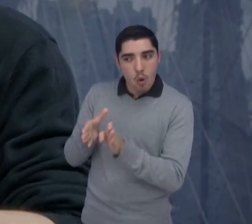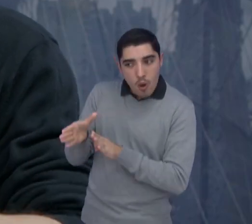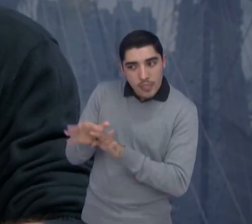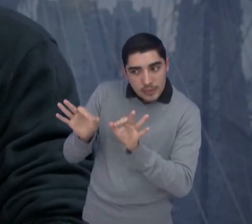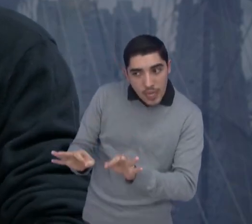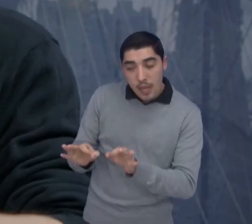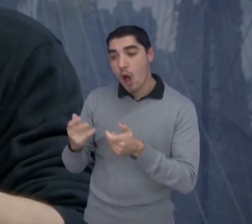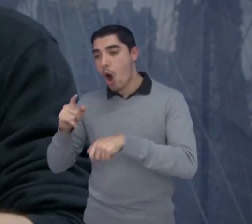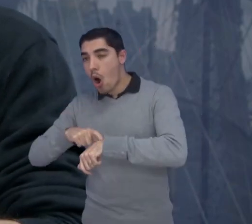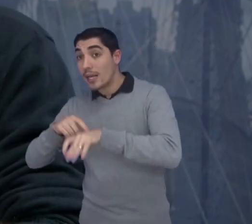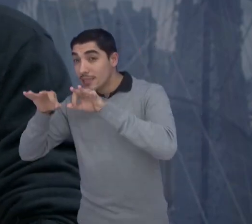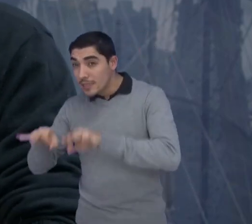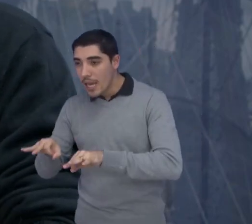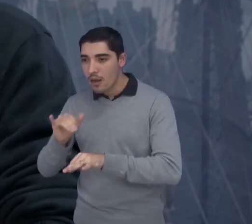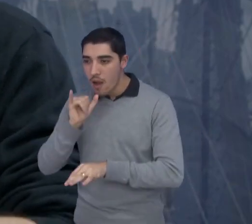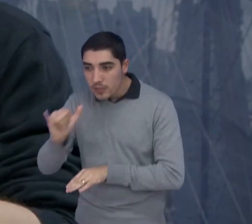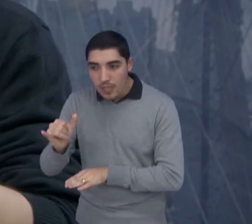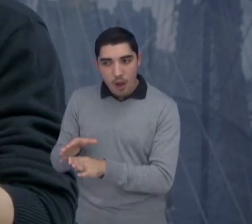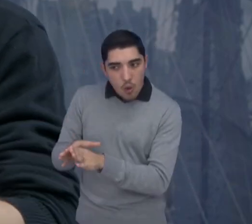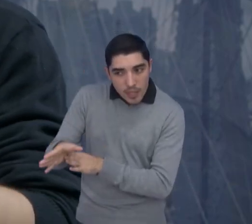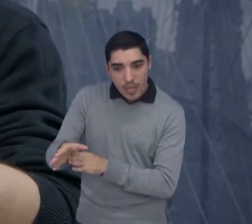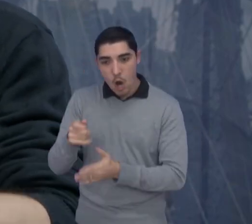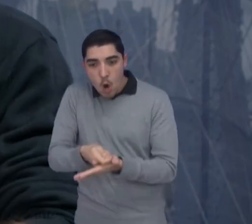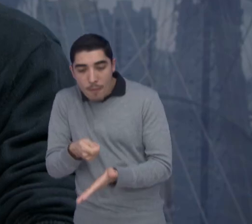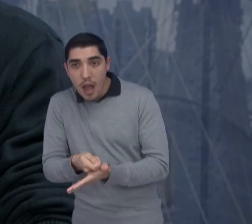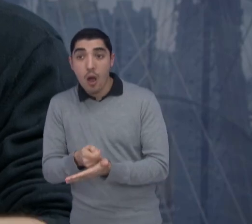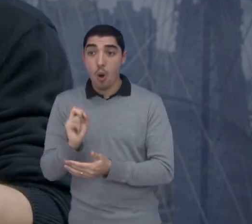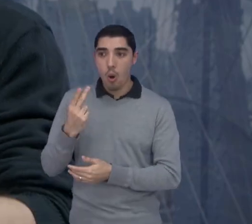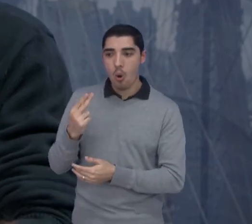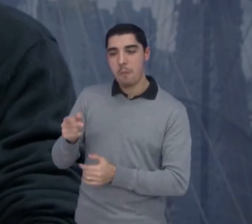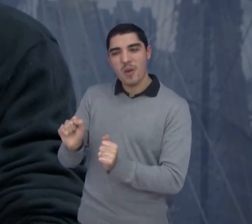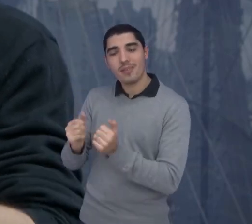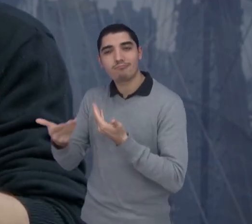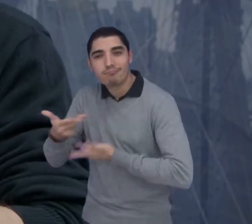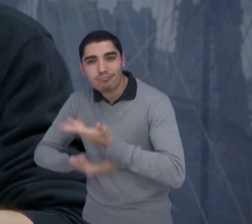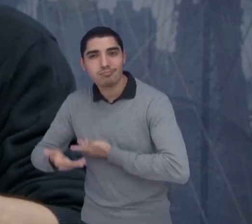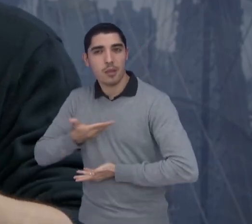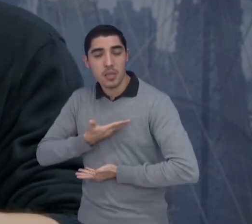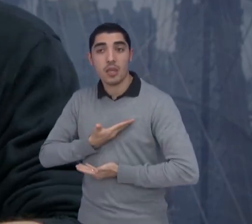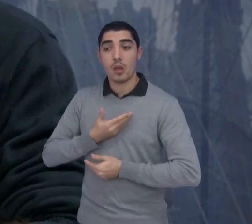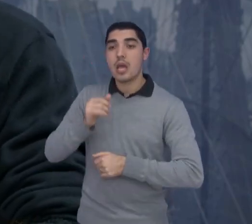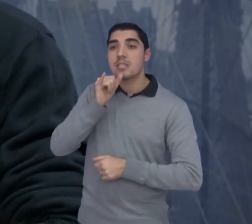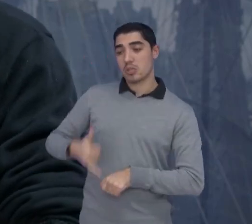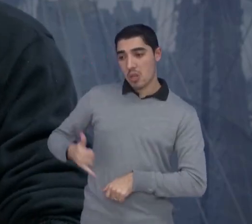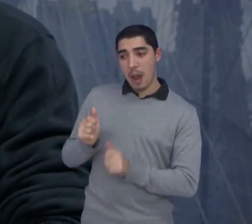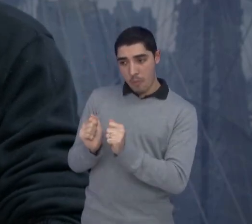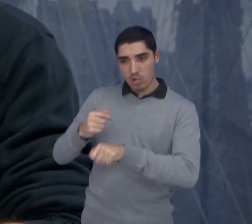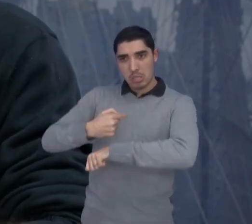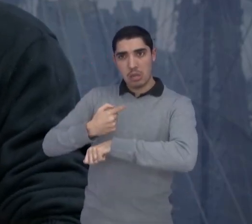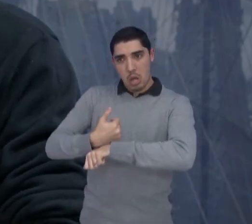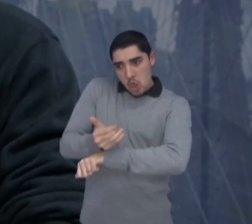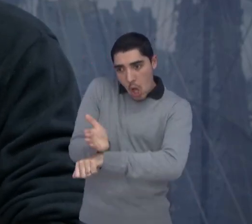que eu posso ceder, o que eu vou ter que cobrar. Celular, se eu deixo o celular 100% do tempo, se não, pode fazer videozinhos por TikTok ou